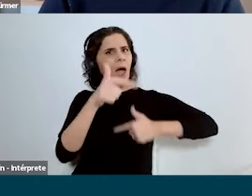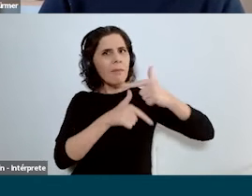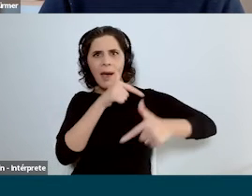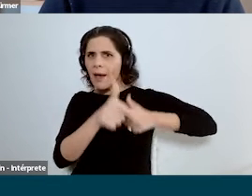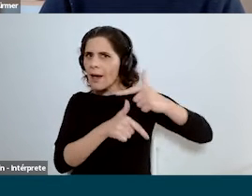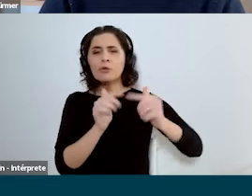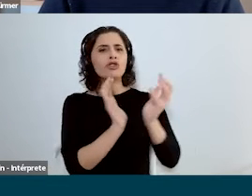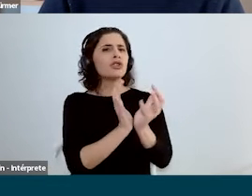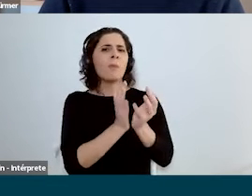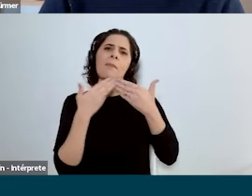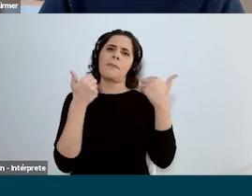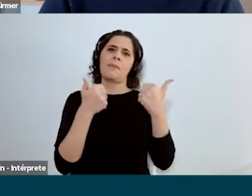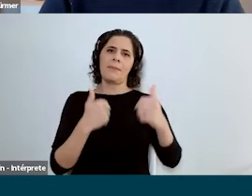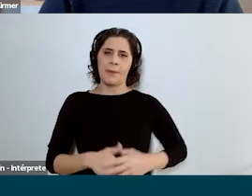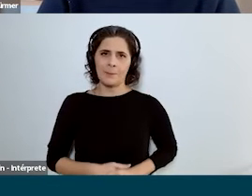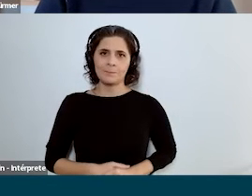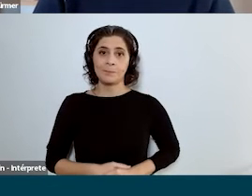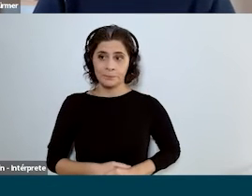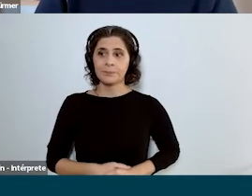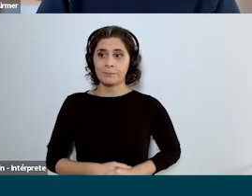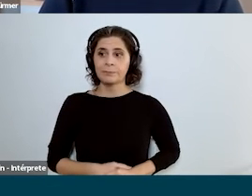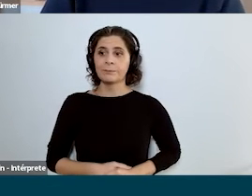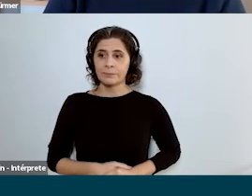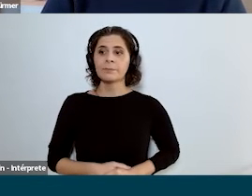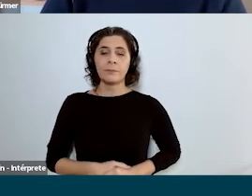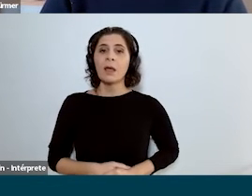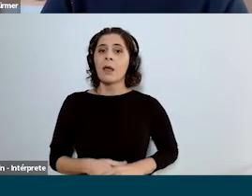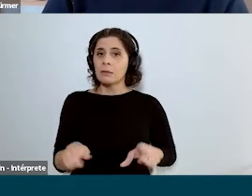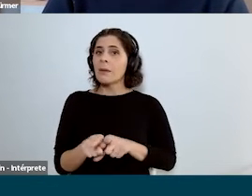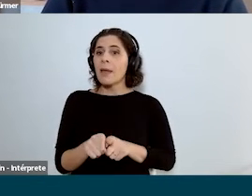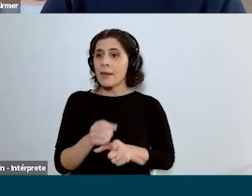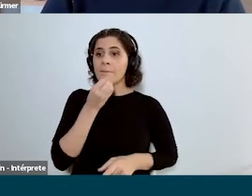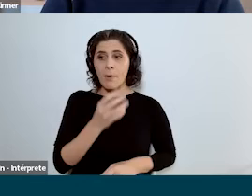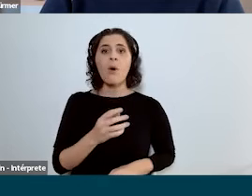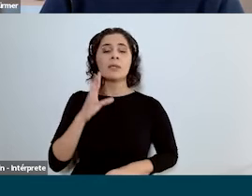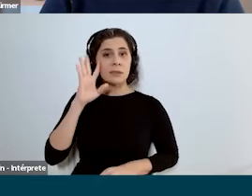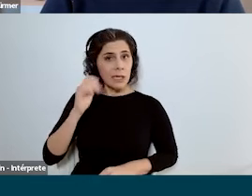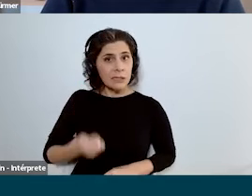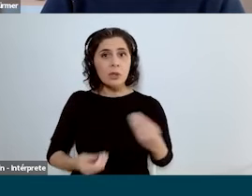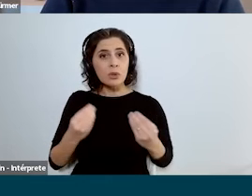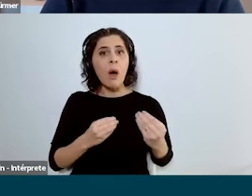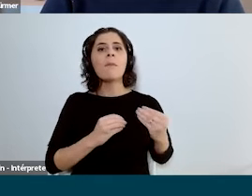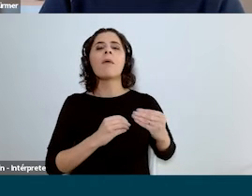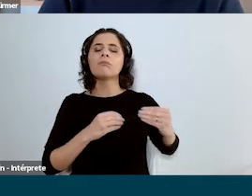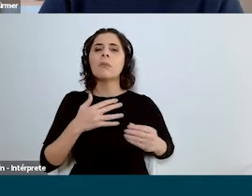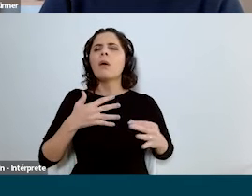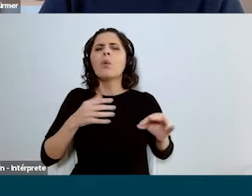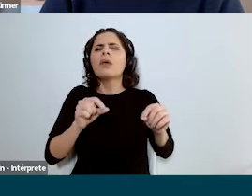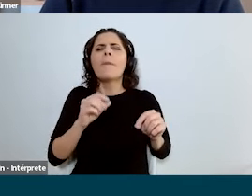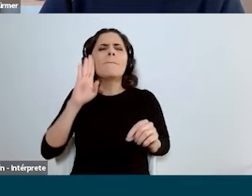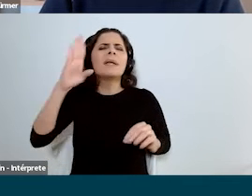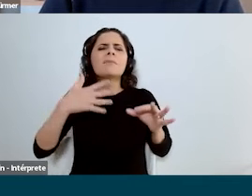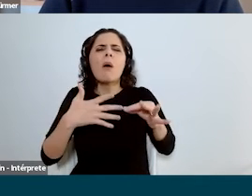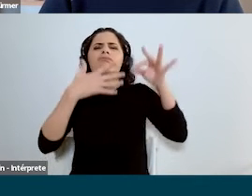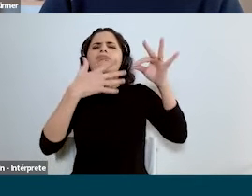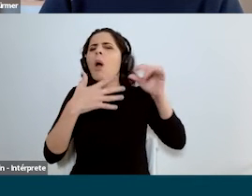fazer nosso trabalho no nível do time. Outra coisa fundamental aqui é conseguir tomar boas decisões na hora de priorizar as